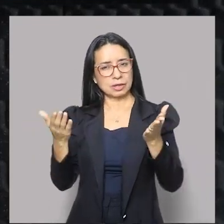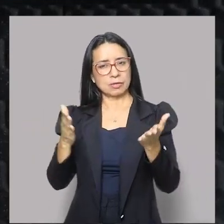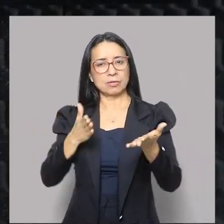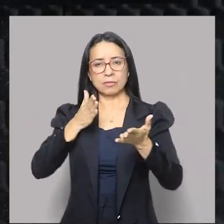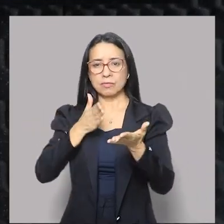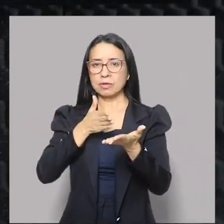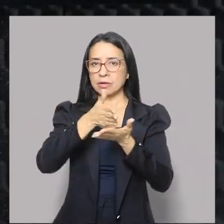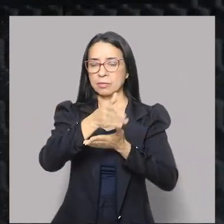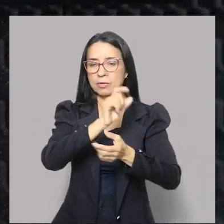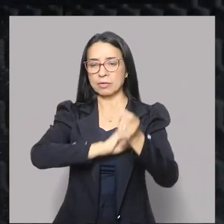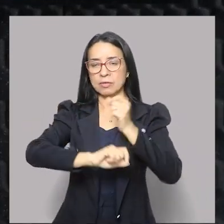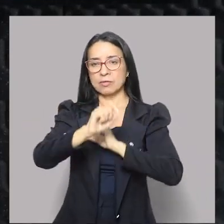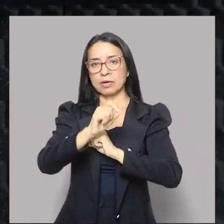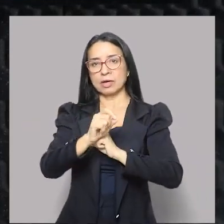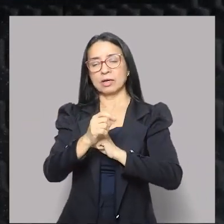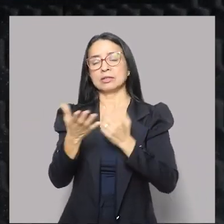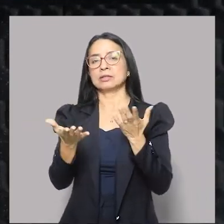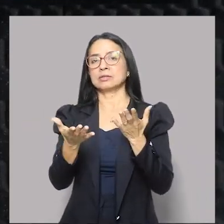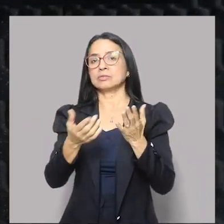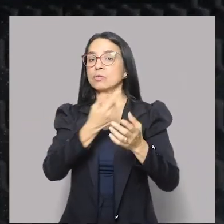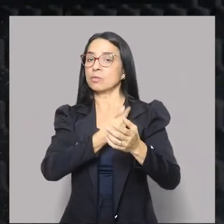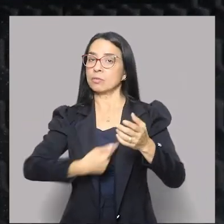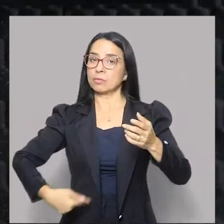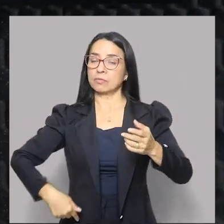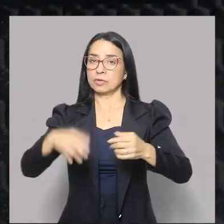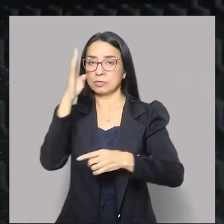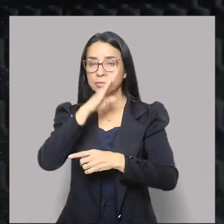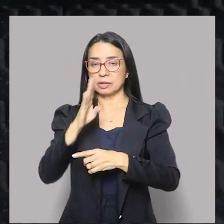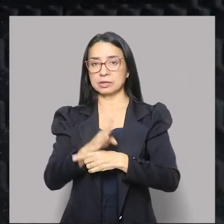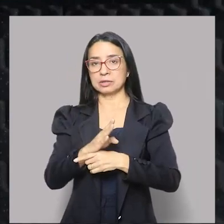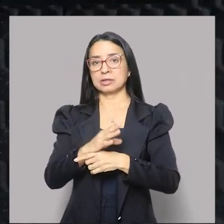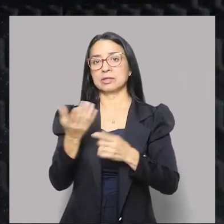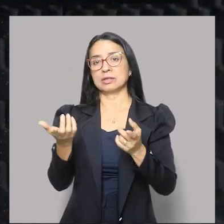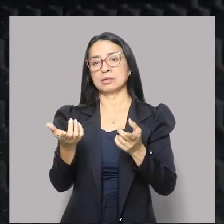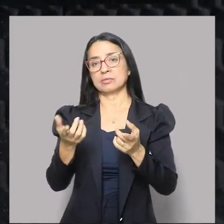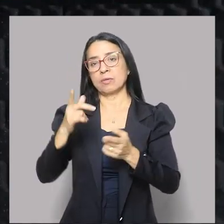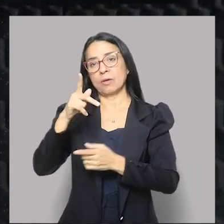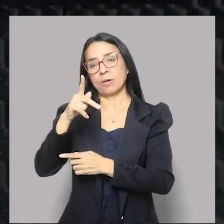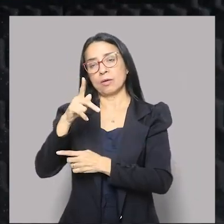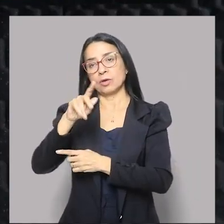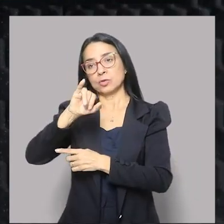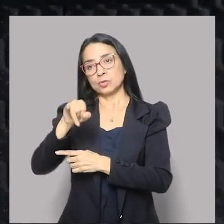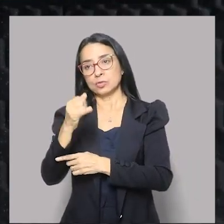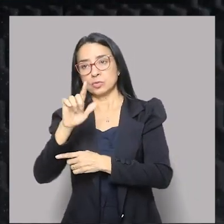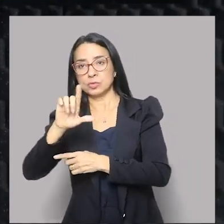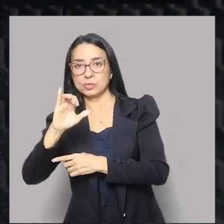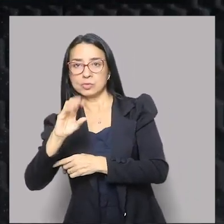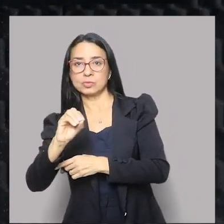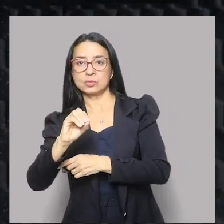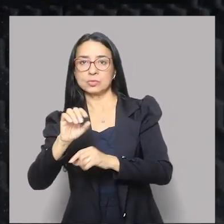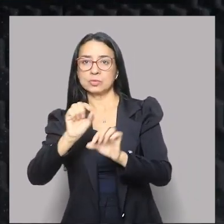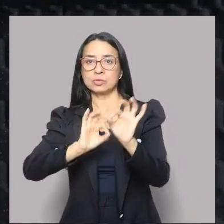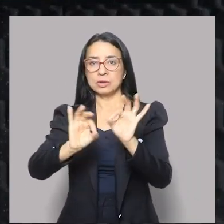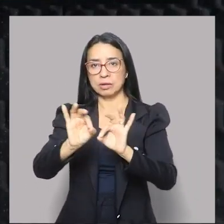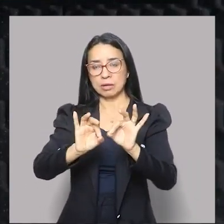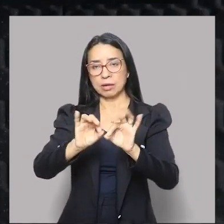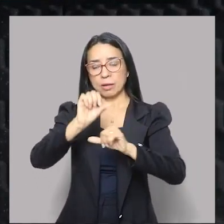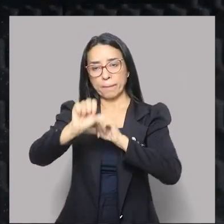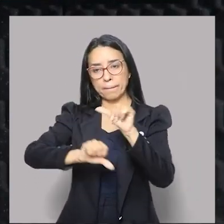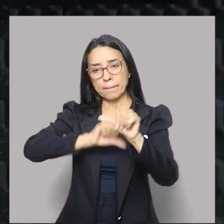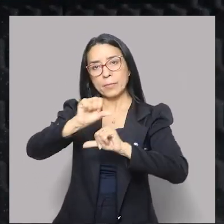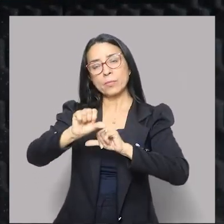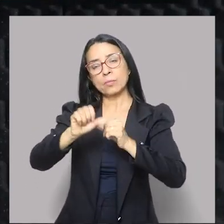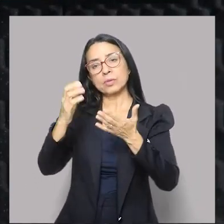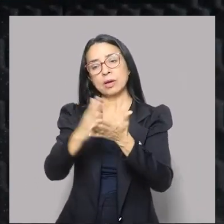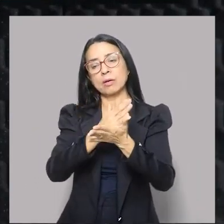brasileiro, que é a Lei Padre Júlio Lancelotti, que é uma lei que auxilia o Estatuto das Cidades. Na verdade, ela modifica alguns dos